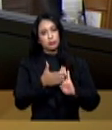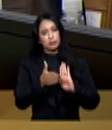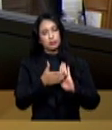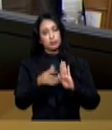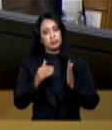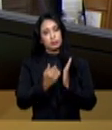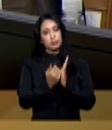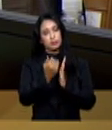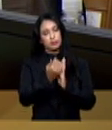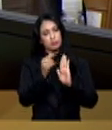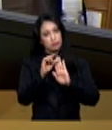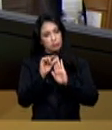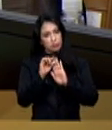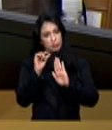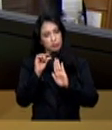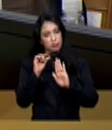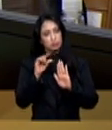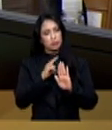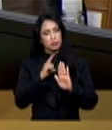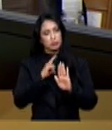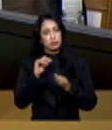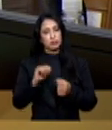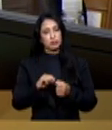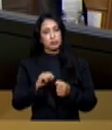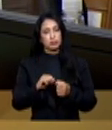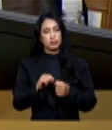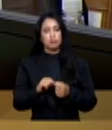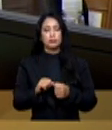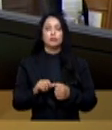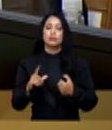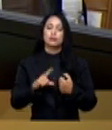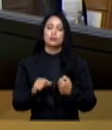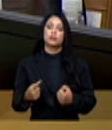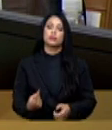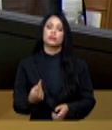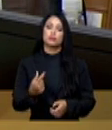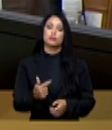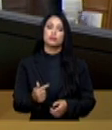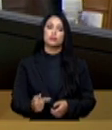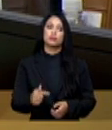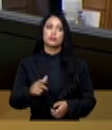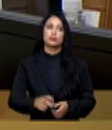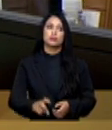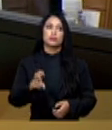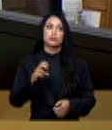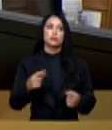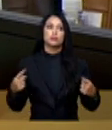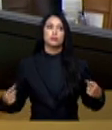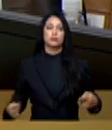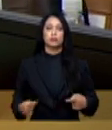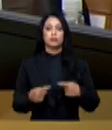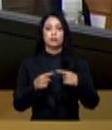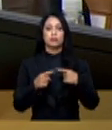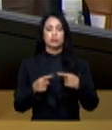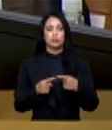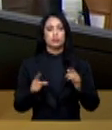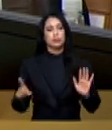no Capim é aquele firmado nos termos do artigo 175 cuja legislação